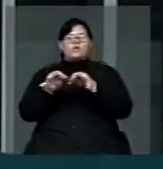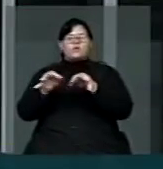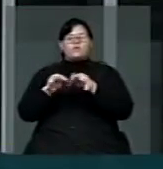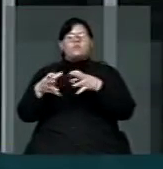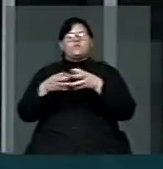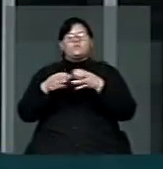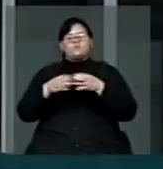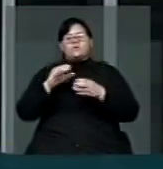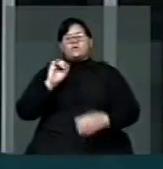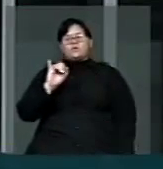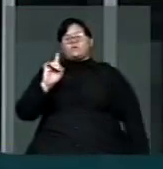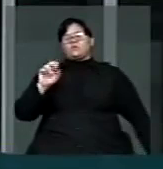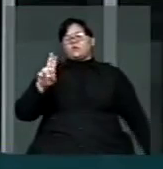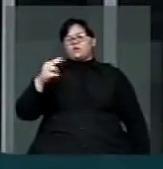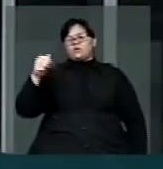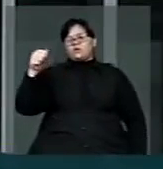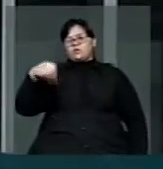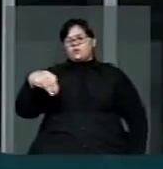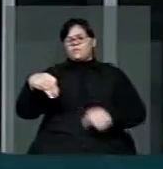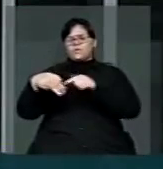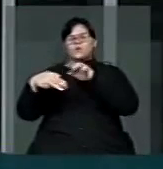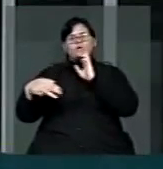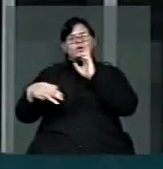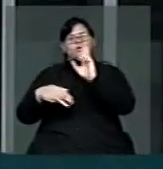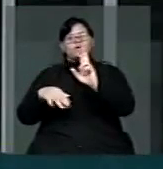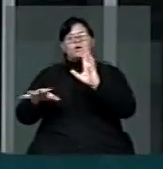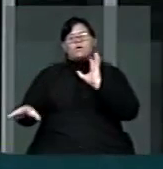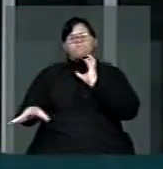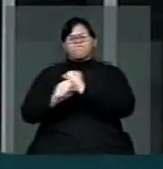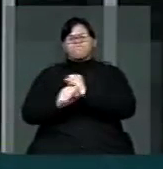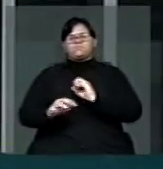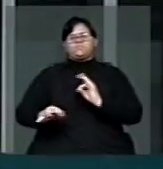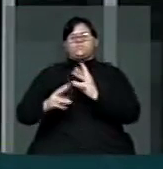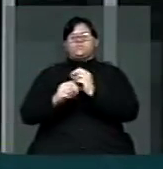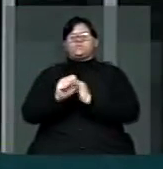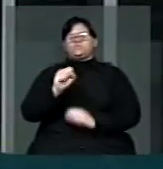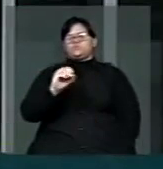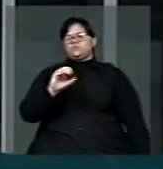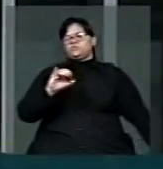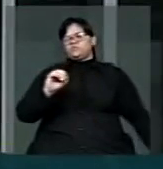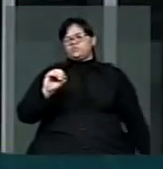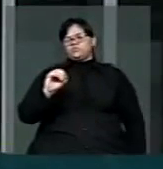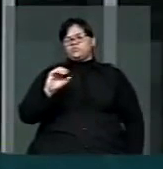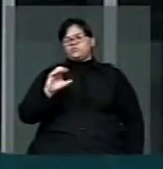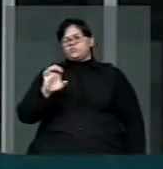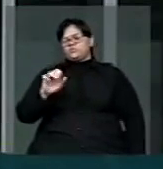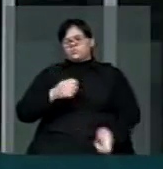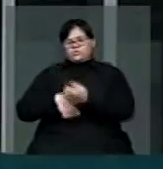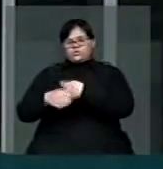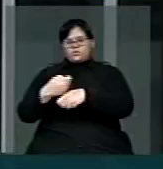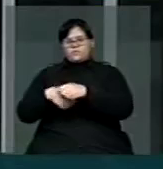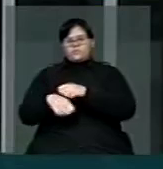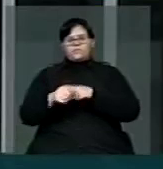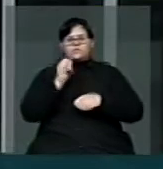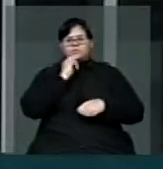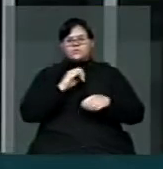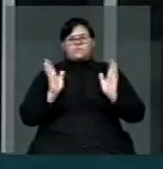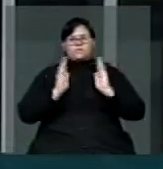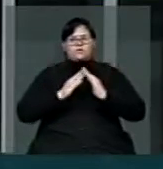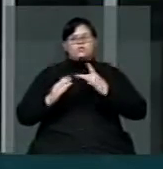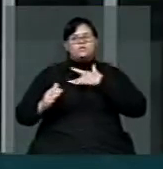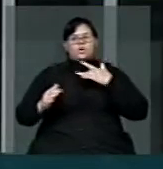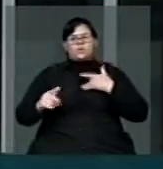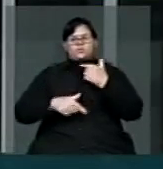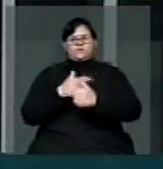é o resultado da análise de mais de 180 indicadores socioeconômicos, como população, educação, habitação,